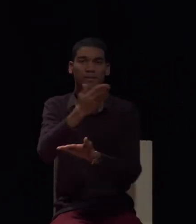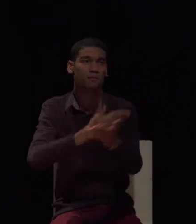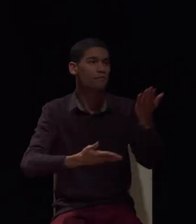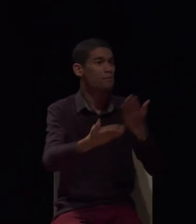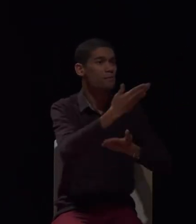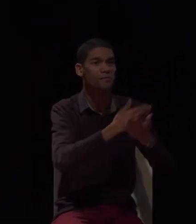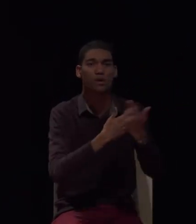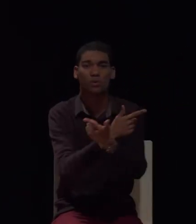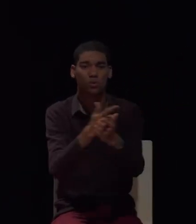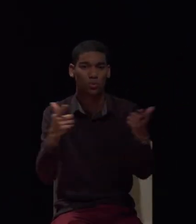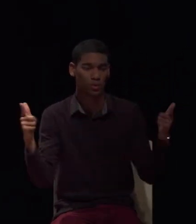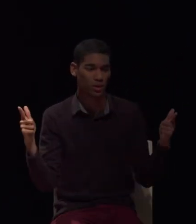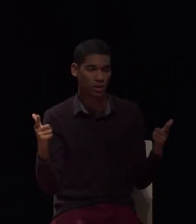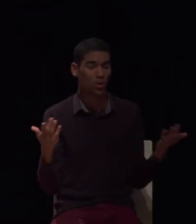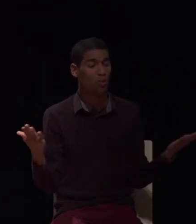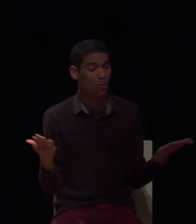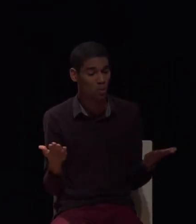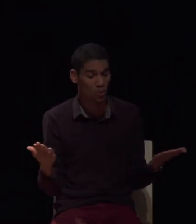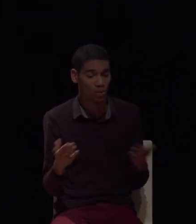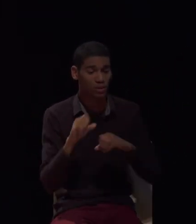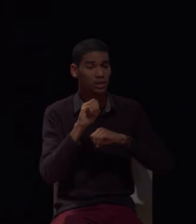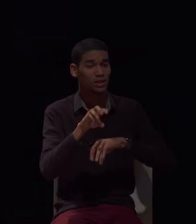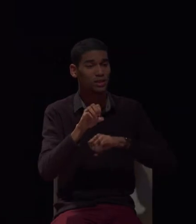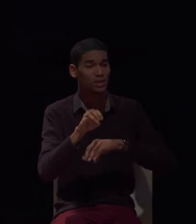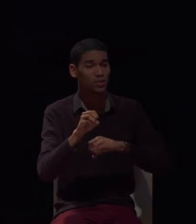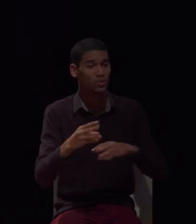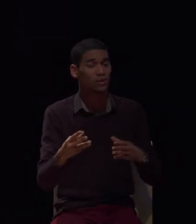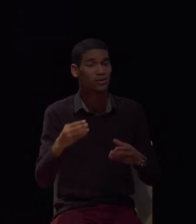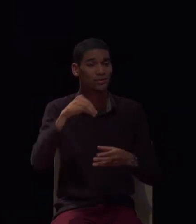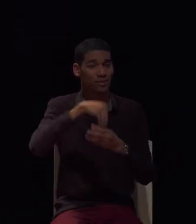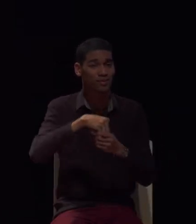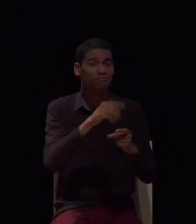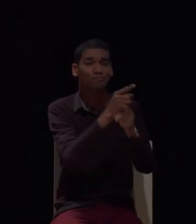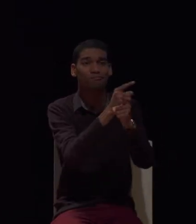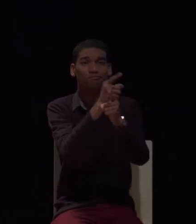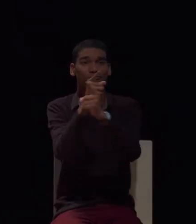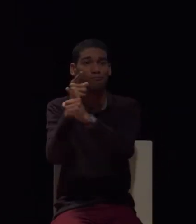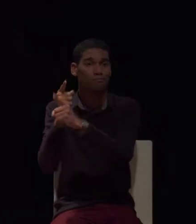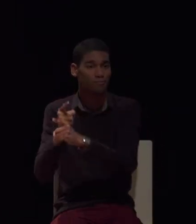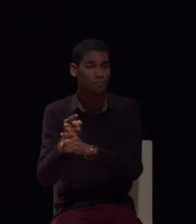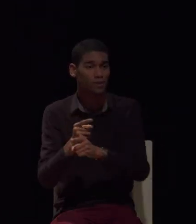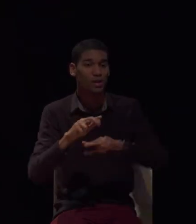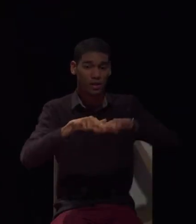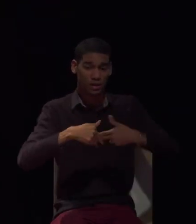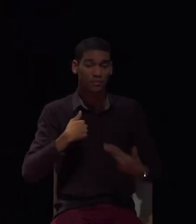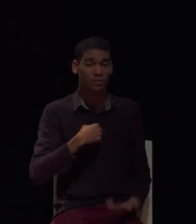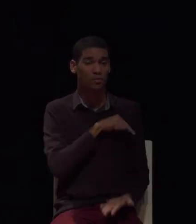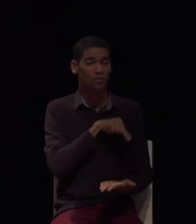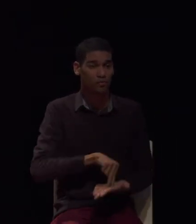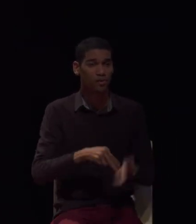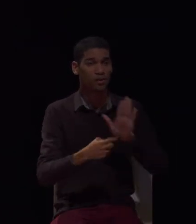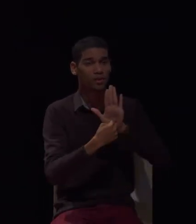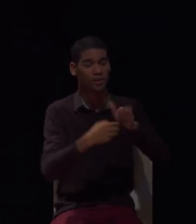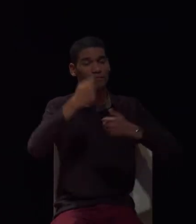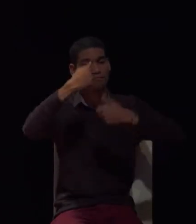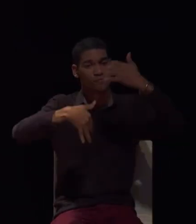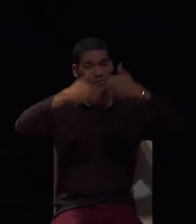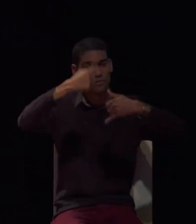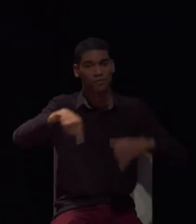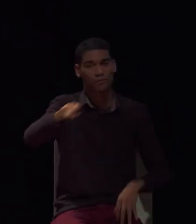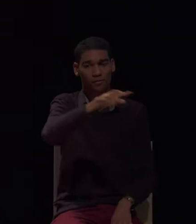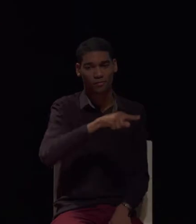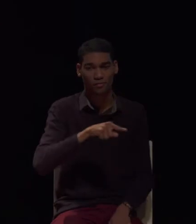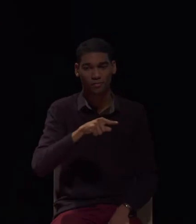é essa a educação que a gente tem hoje e é sobre isso que eu quero falar com vocês é